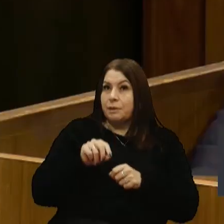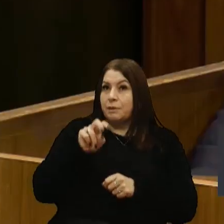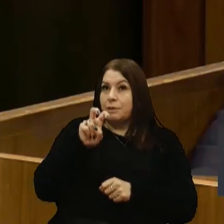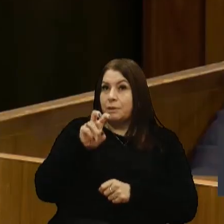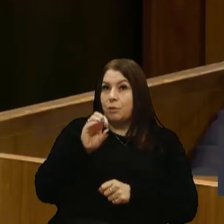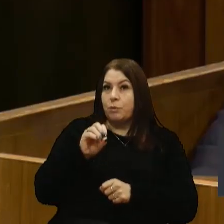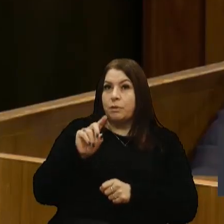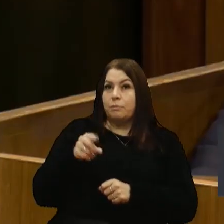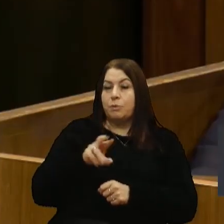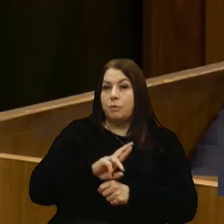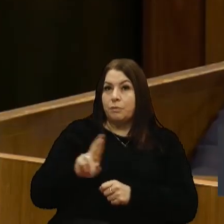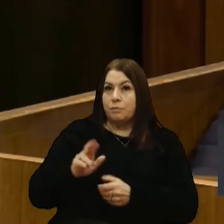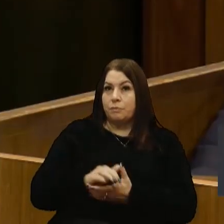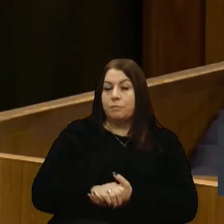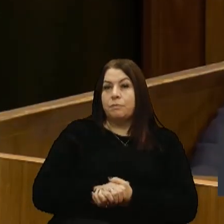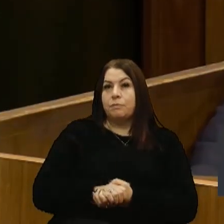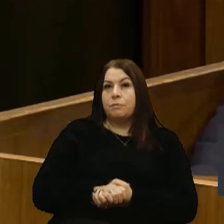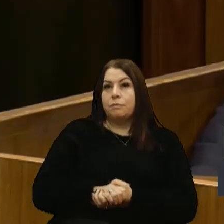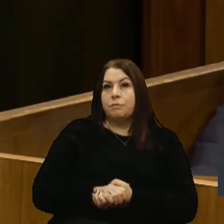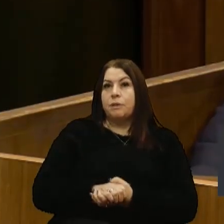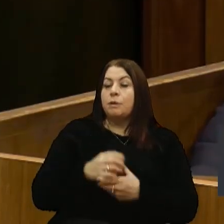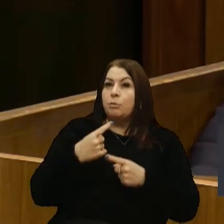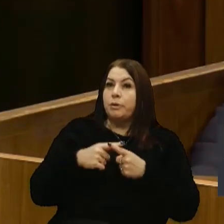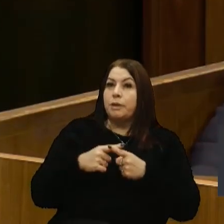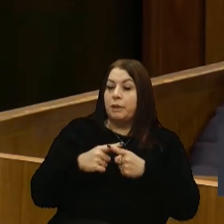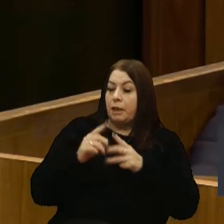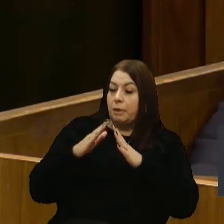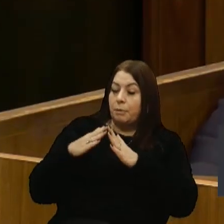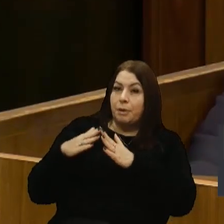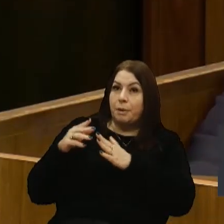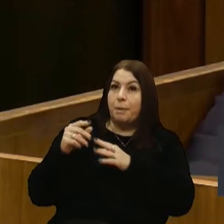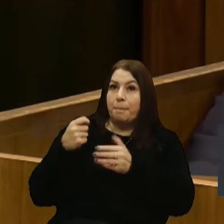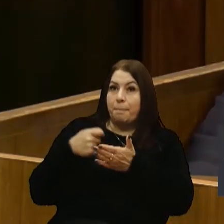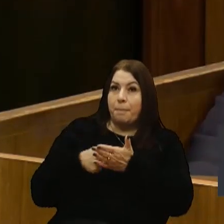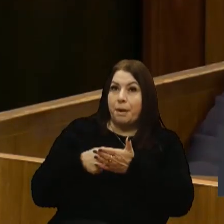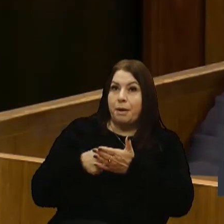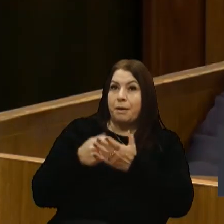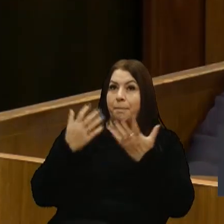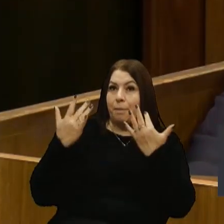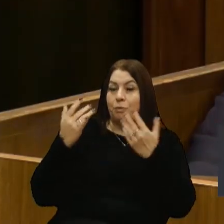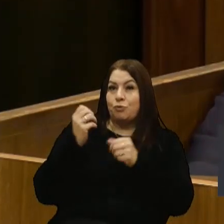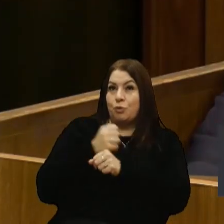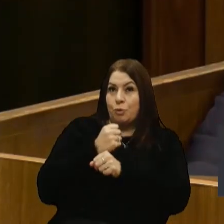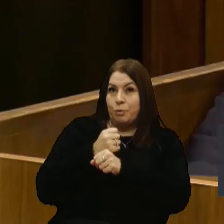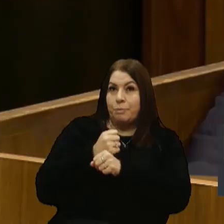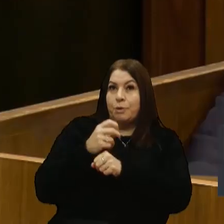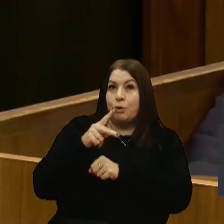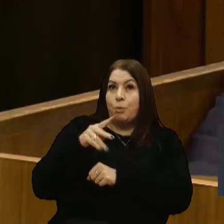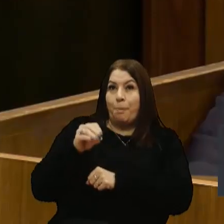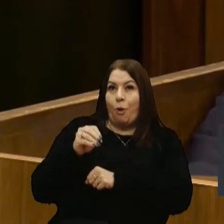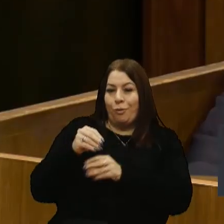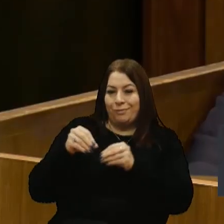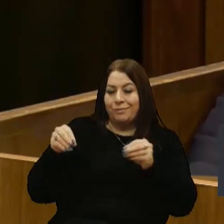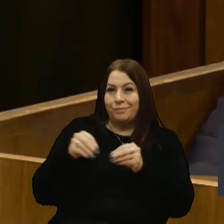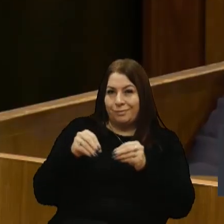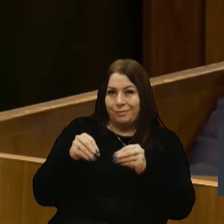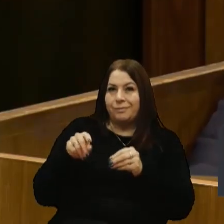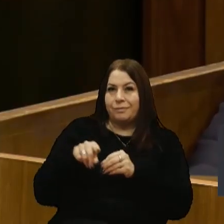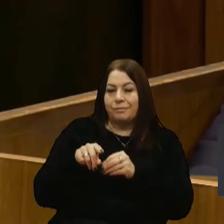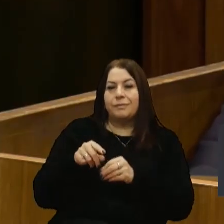50 mil reais. Porque o morador paga a mão de obra e o pó de brita. Então, quando em dezembro